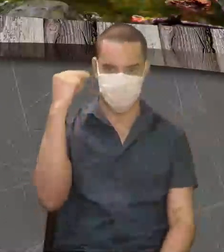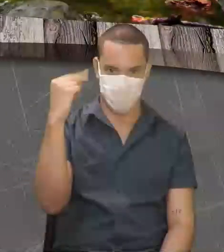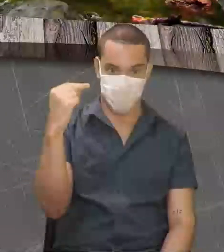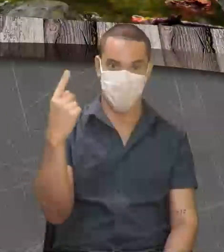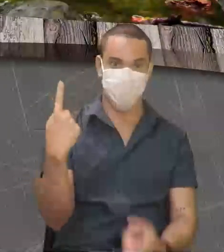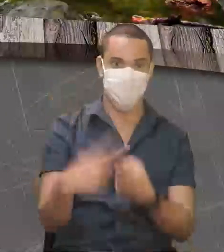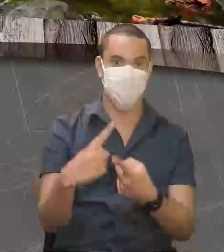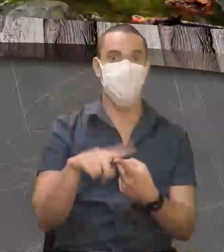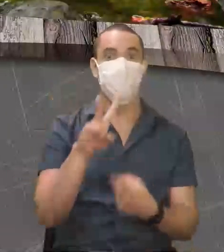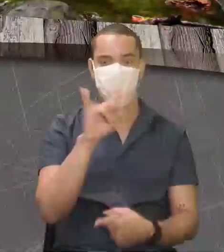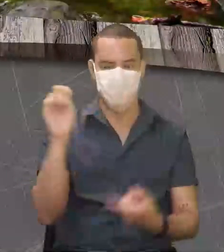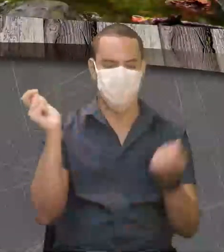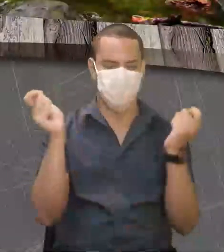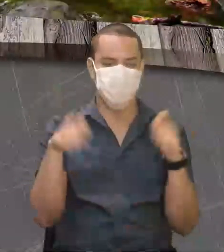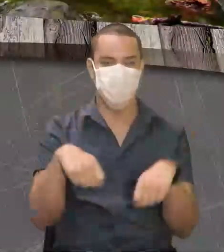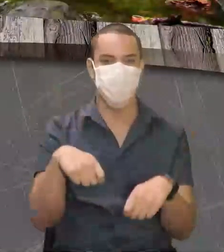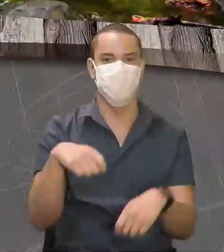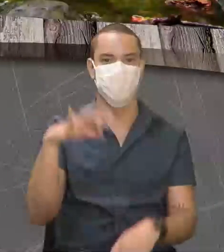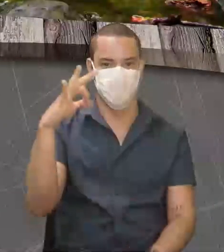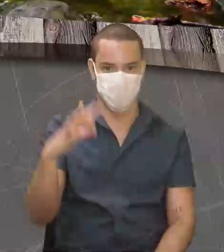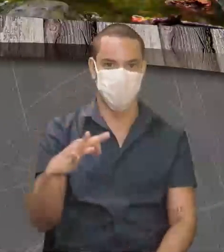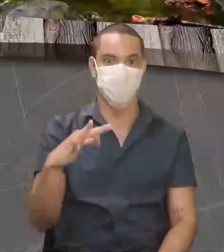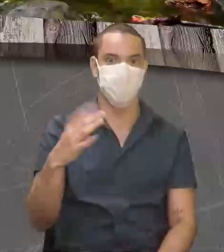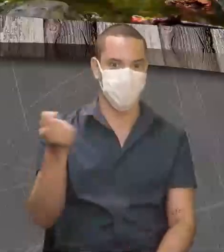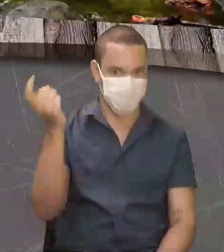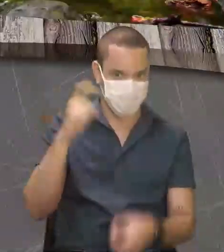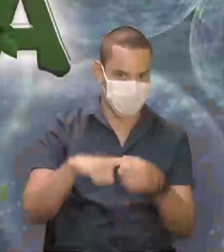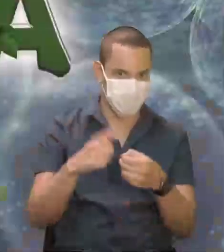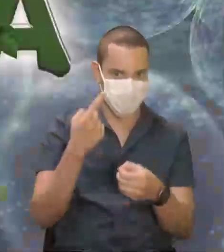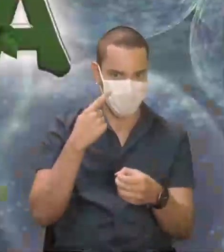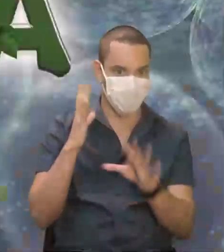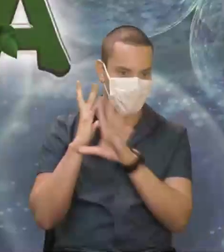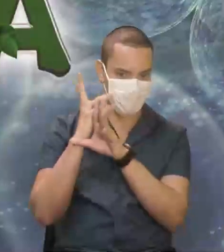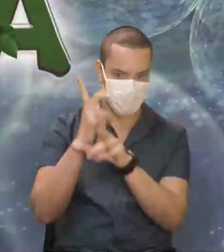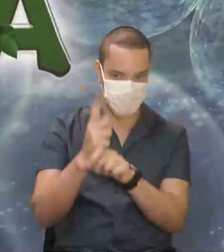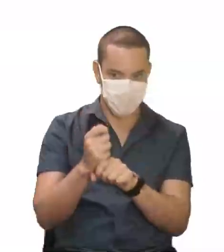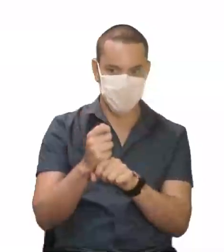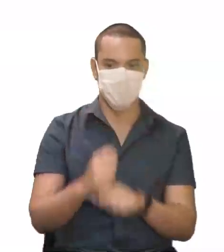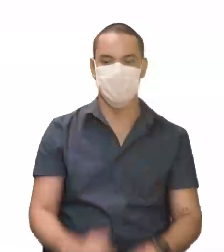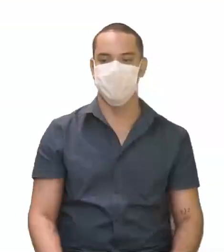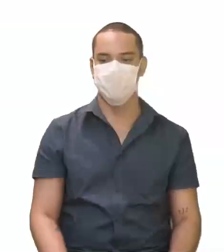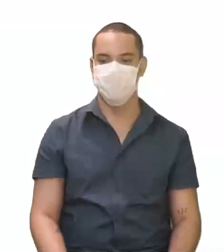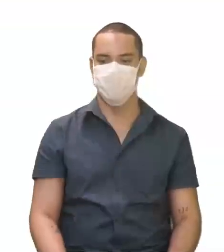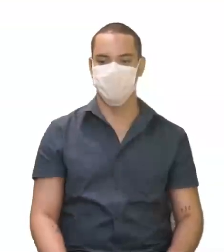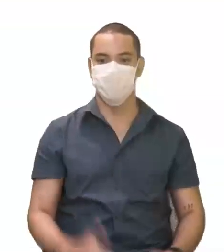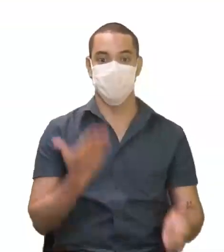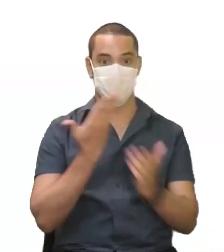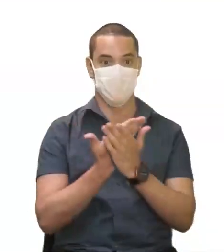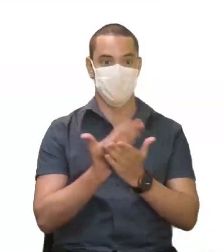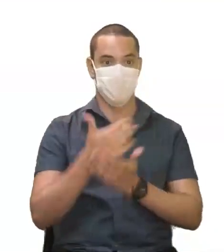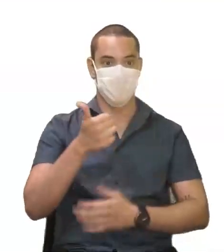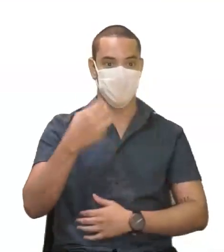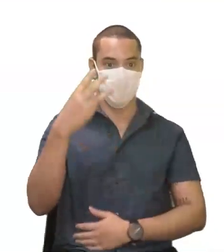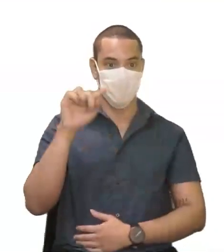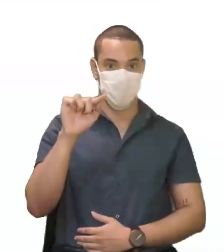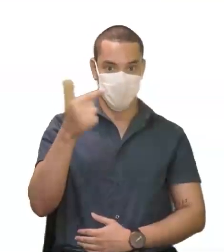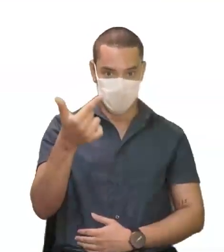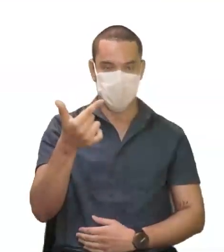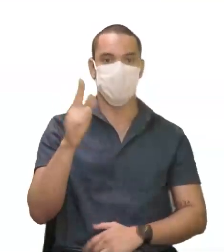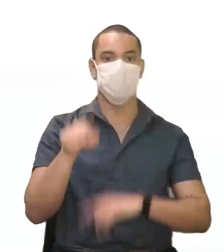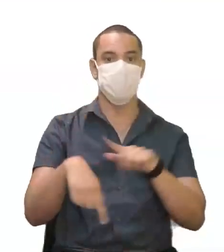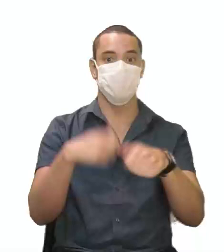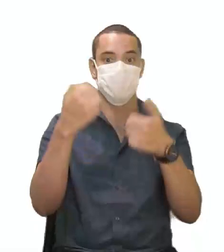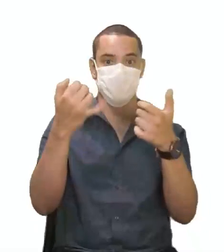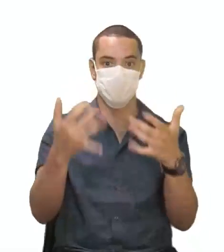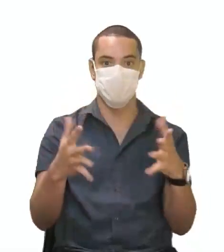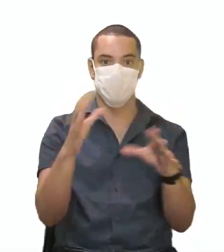relax, relaxadinho que vai dar tudo certo. Vamos lá para a nossa revisão? Joga lá na tela. Essa é a nossa aula 13.2. Nós